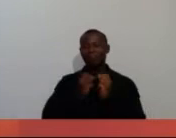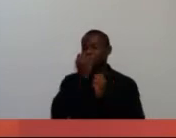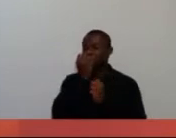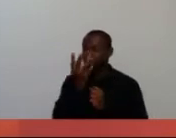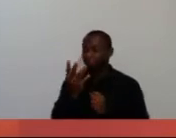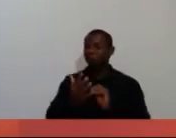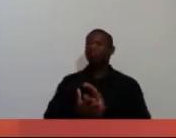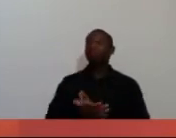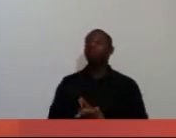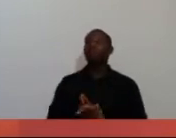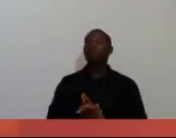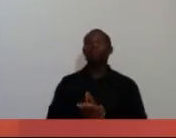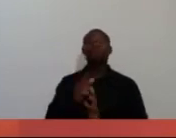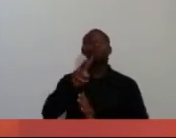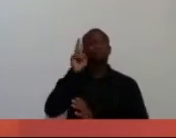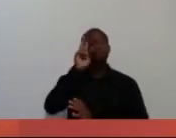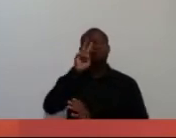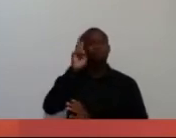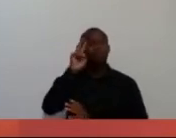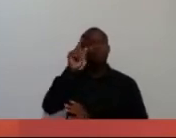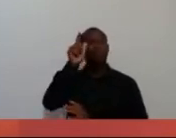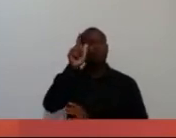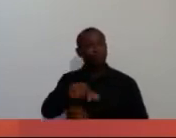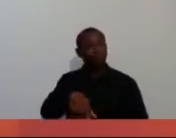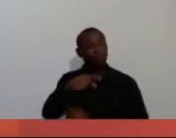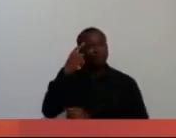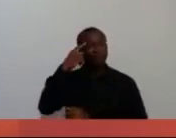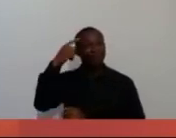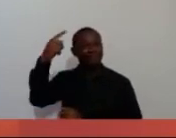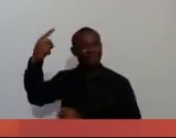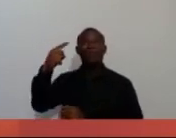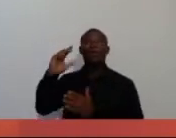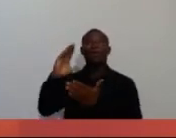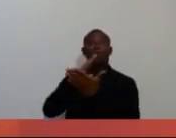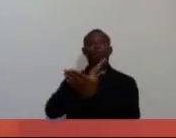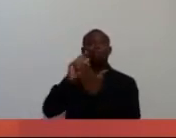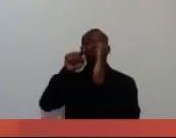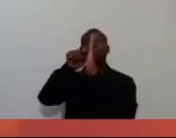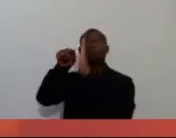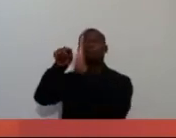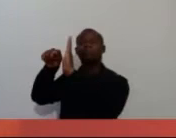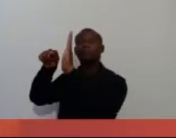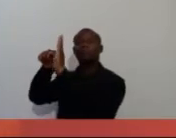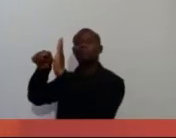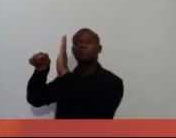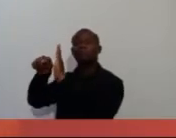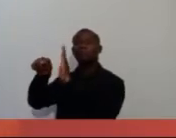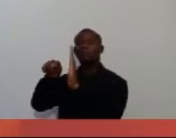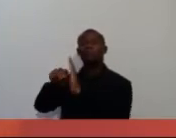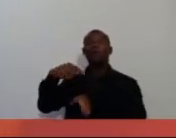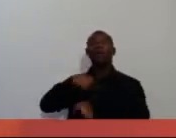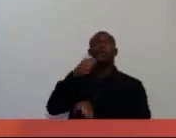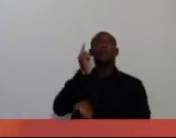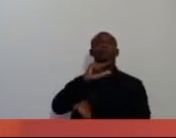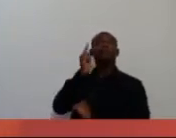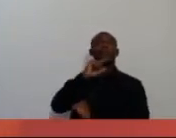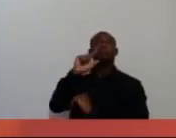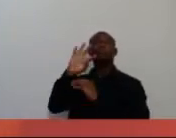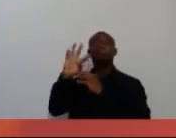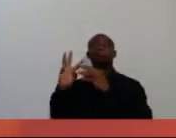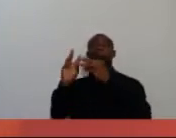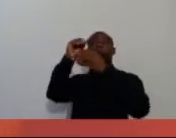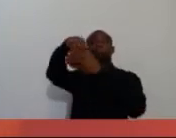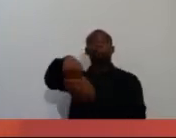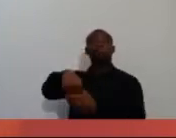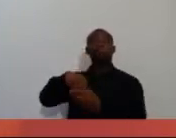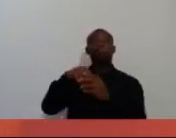uma vez, muita gente está fazendo perguntas aqui no chat, como é que eu faço para participar? No chat mesmo, coloque o seu nome, a cidade de